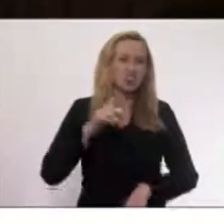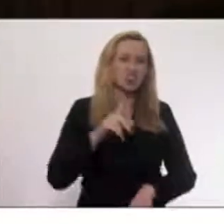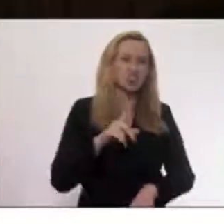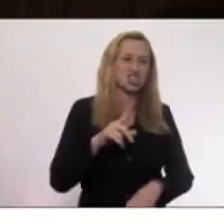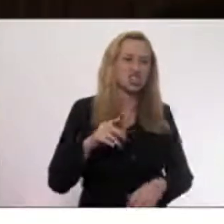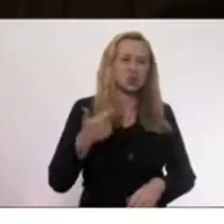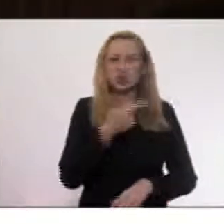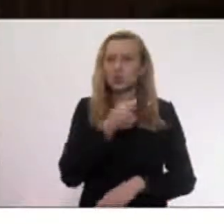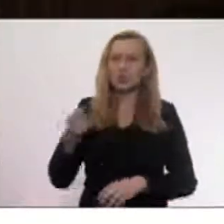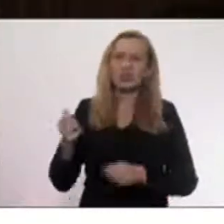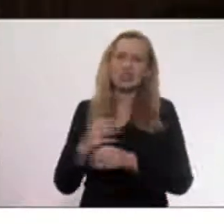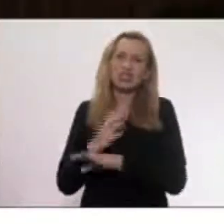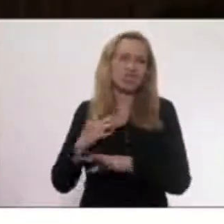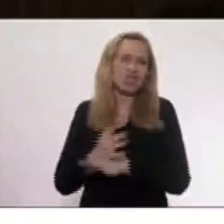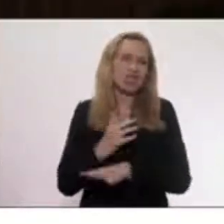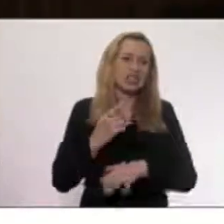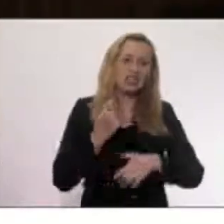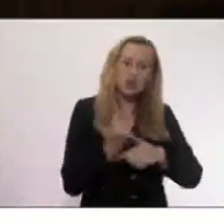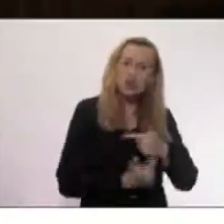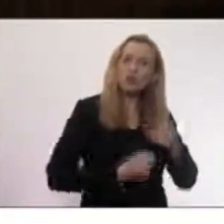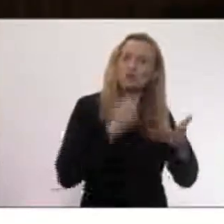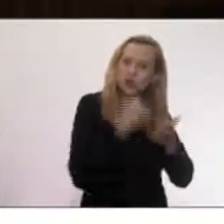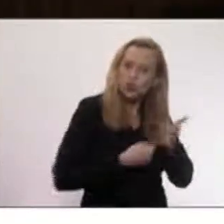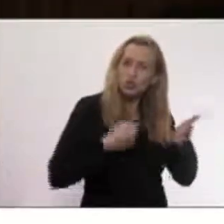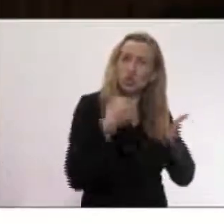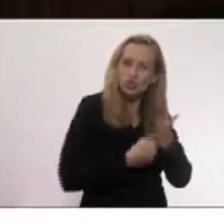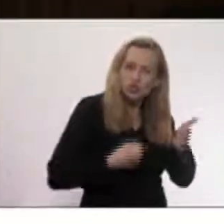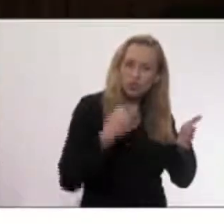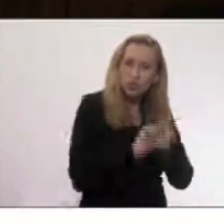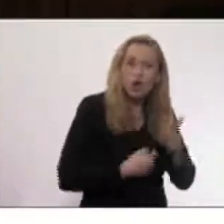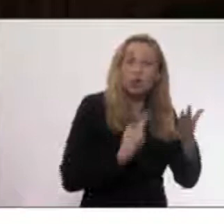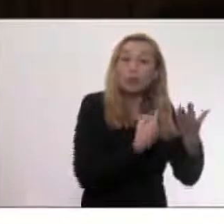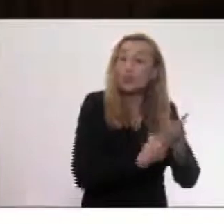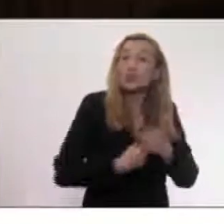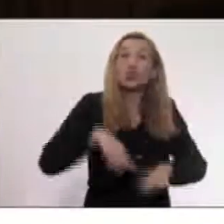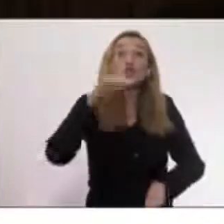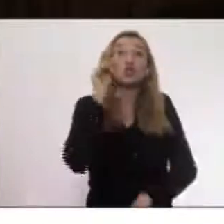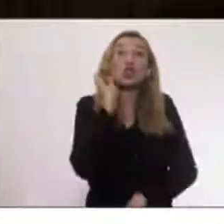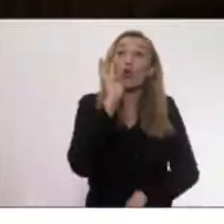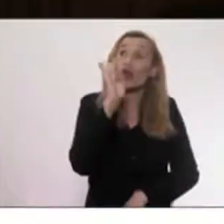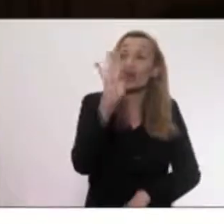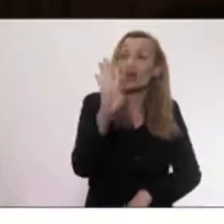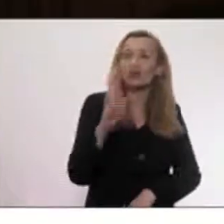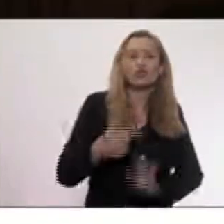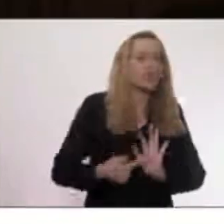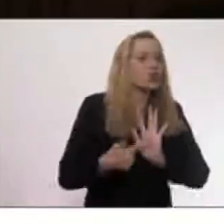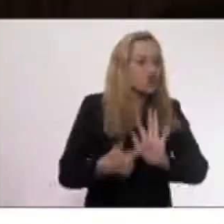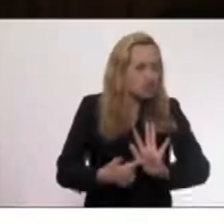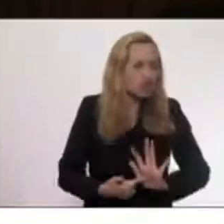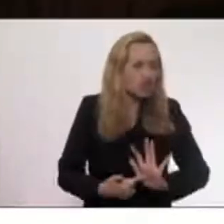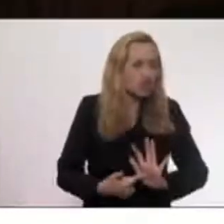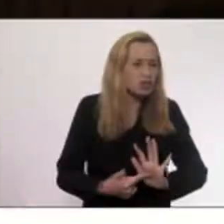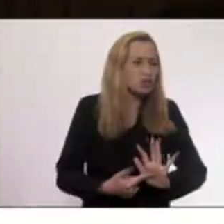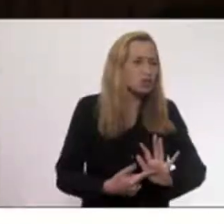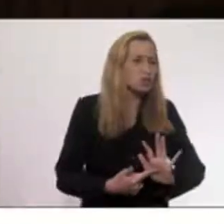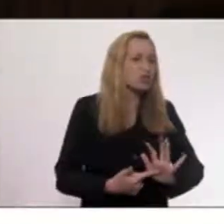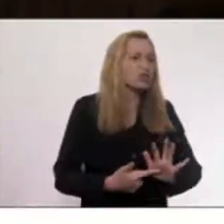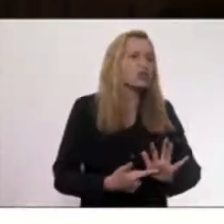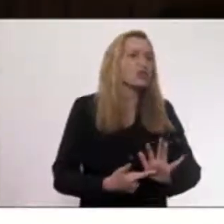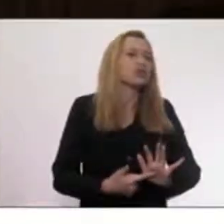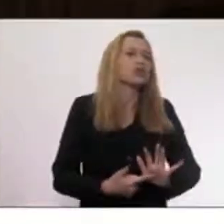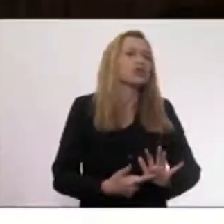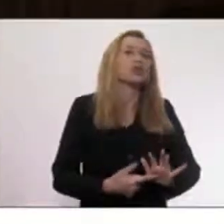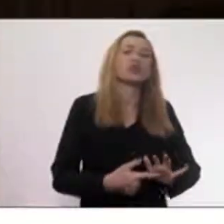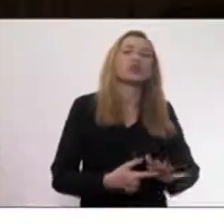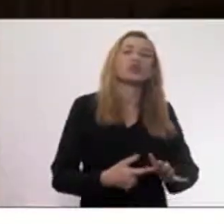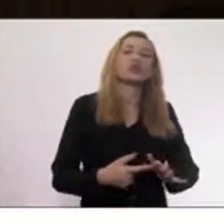redor do nosso país, estavam lutando, defendendo, sonhando e mostrando que se importam, presidente, com uma